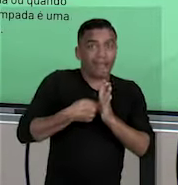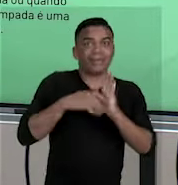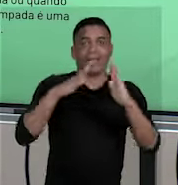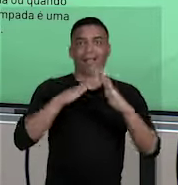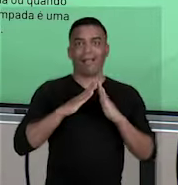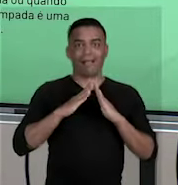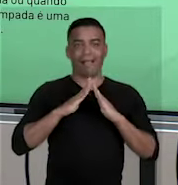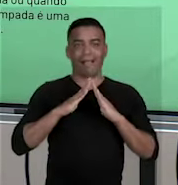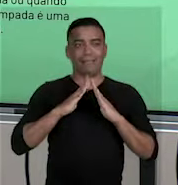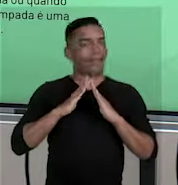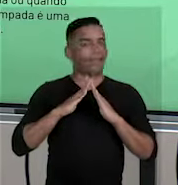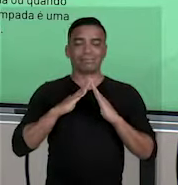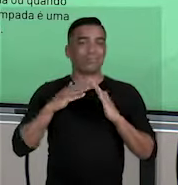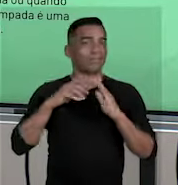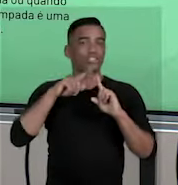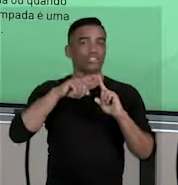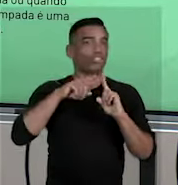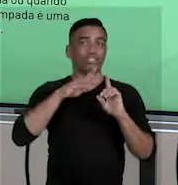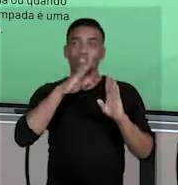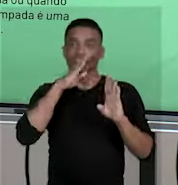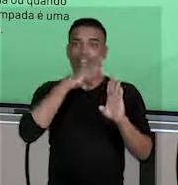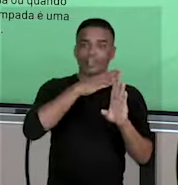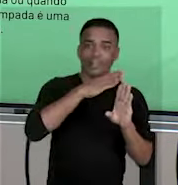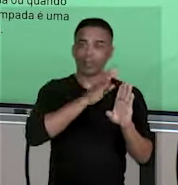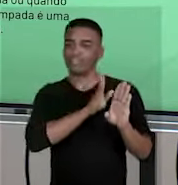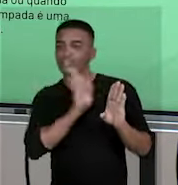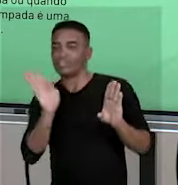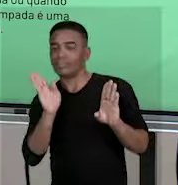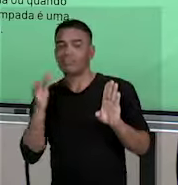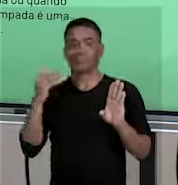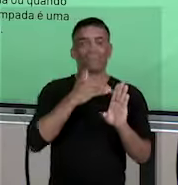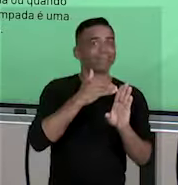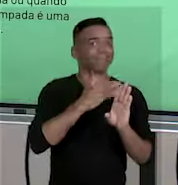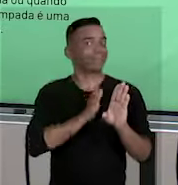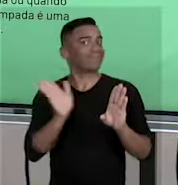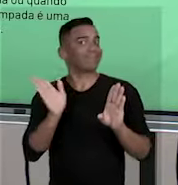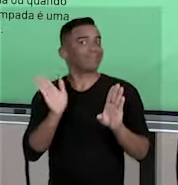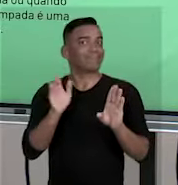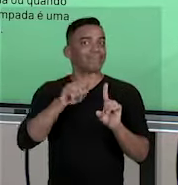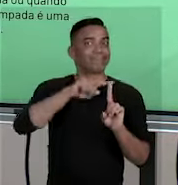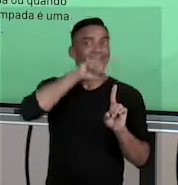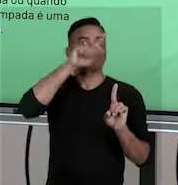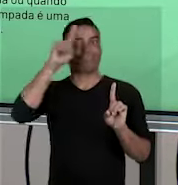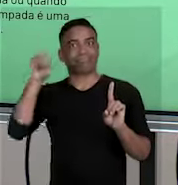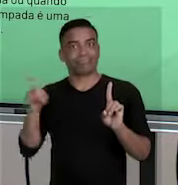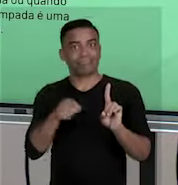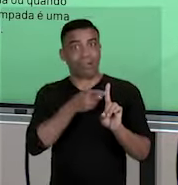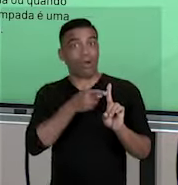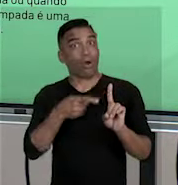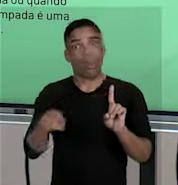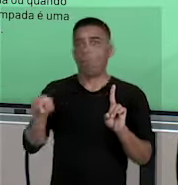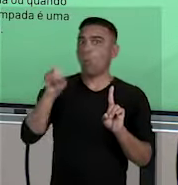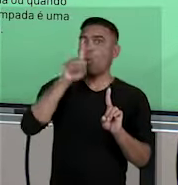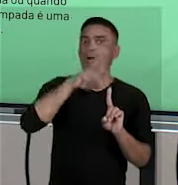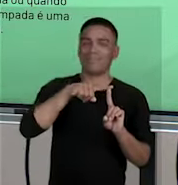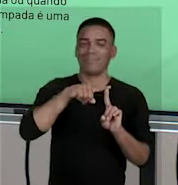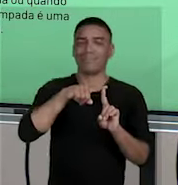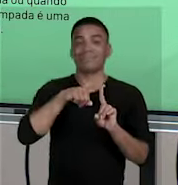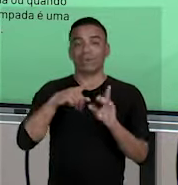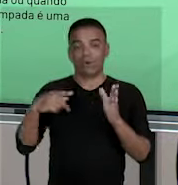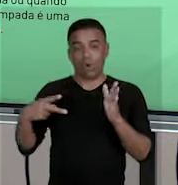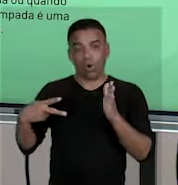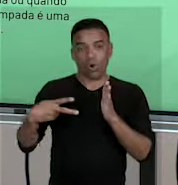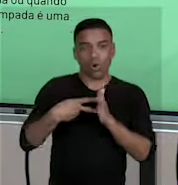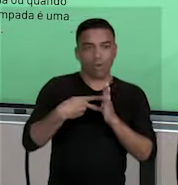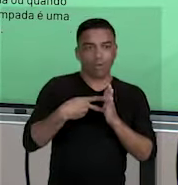essa direção da corrente elétrica. Então, quando você coloca um aparelho